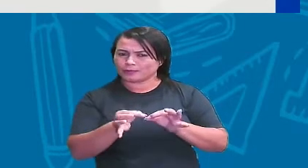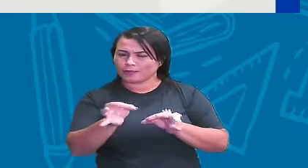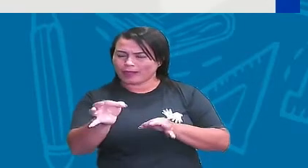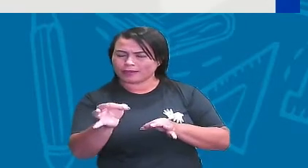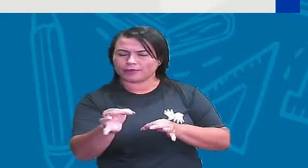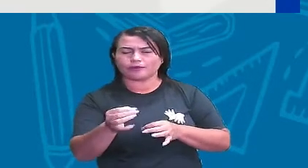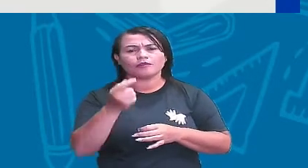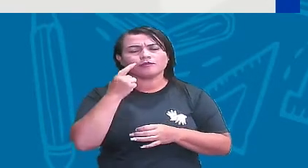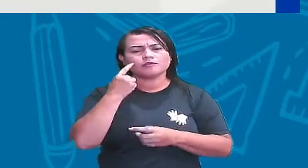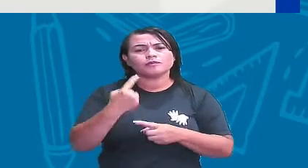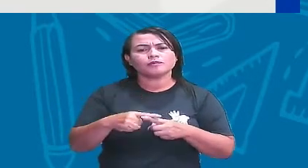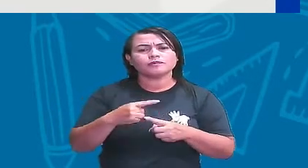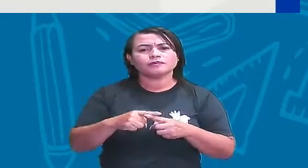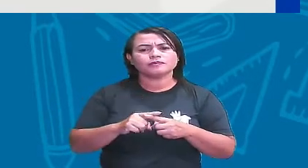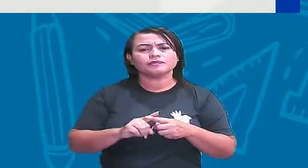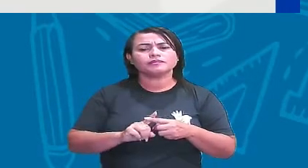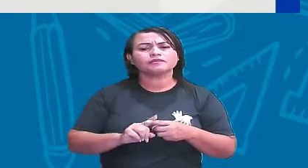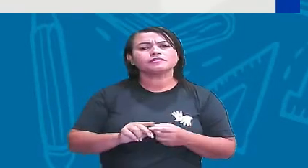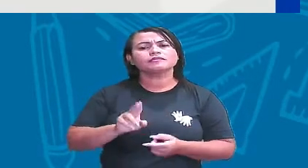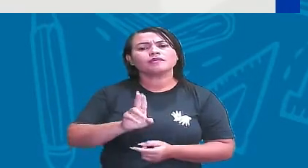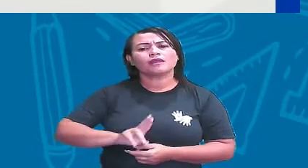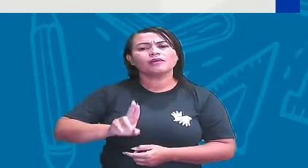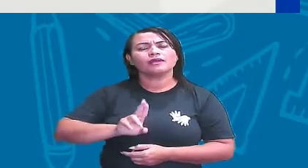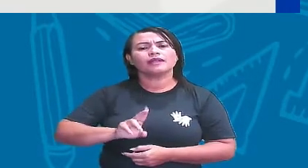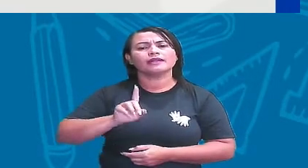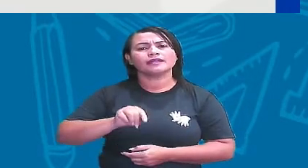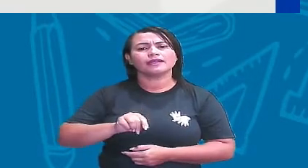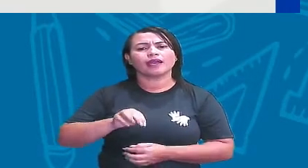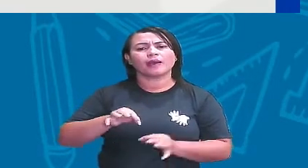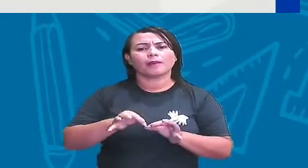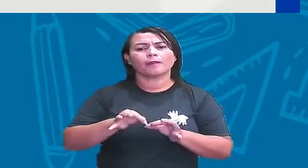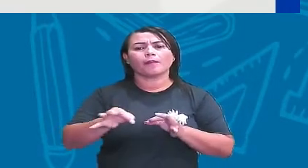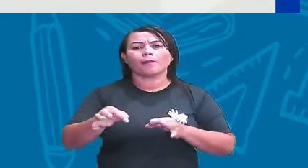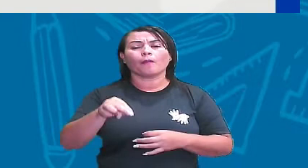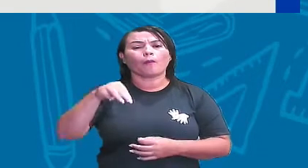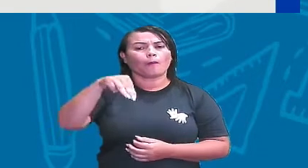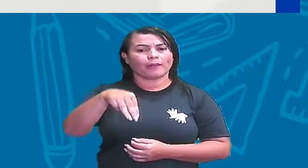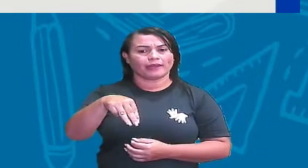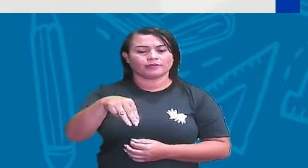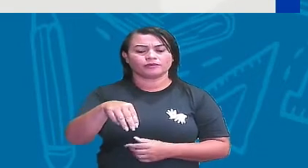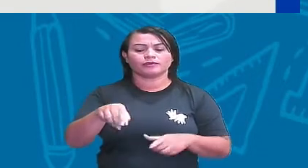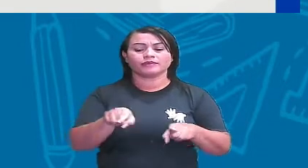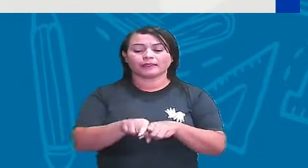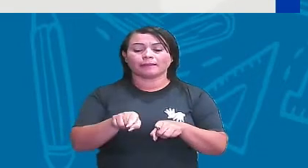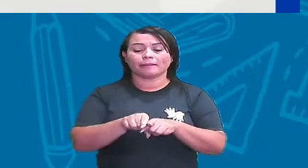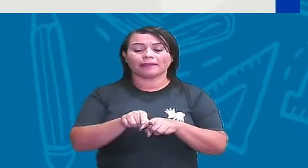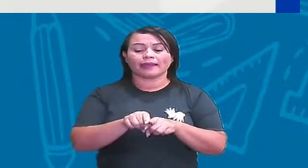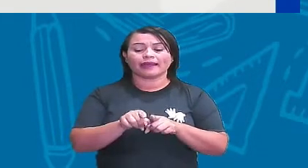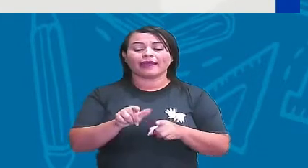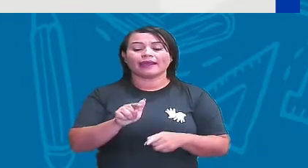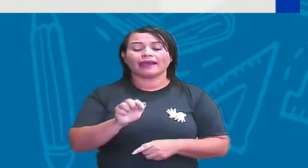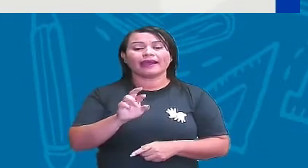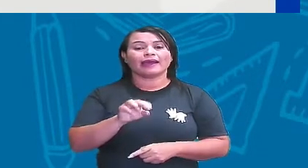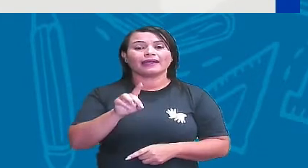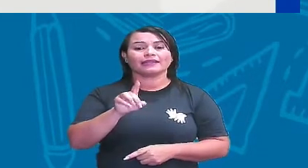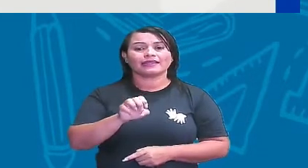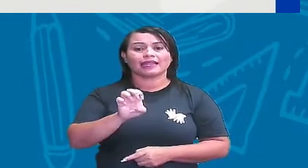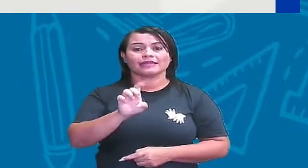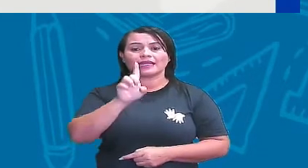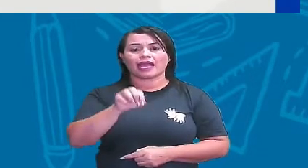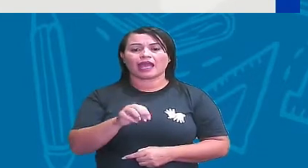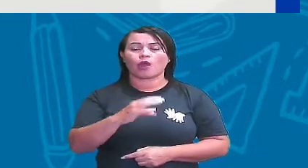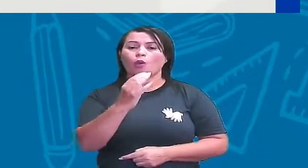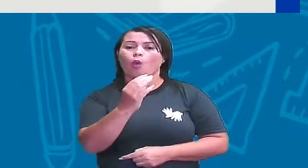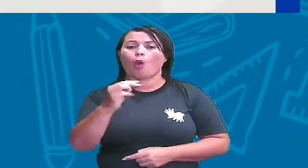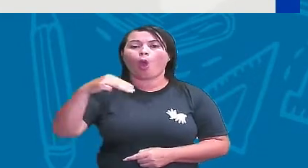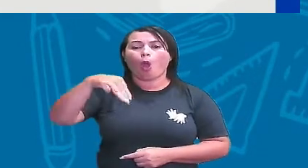ver por que a unidade de medida padrão é o metro. Grandeza, que a gente está trabalhando, comprimento. Então, na medida de